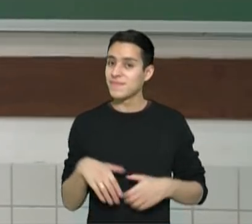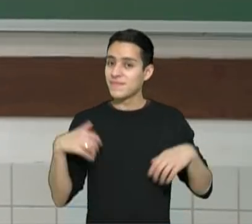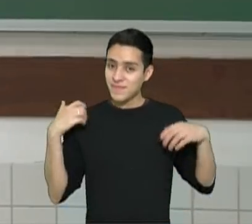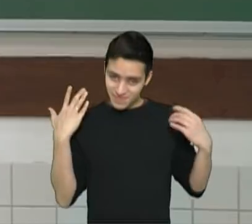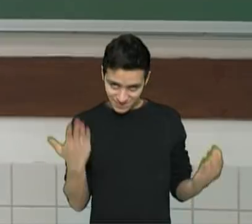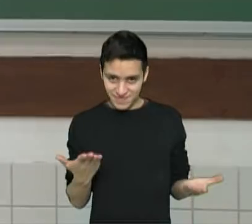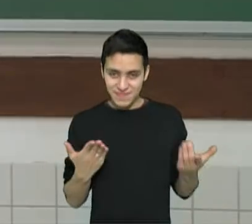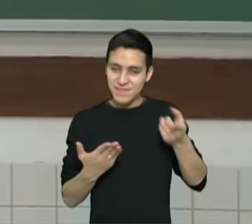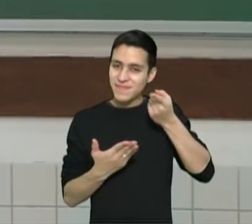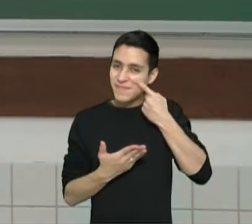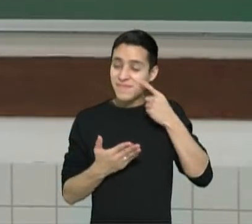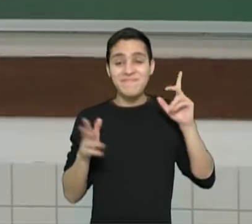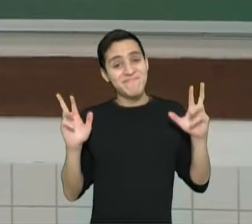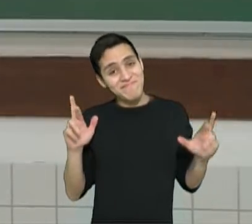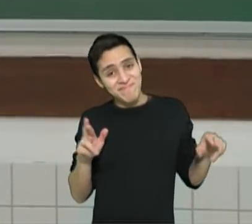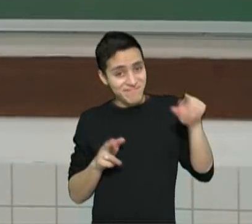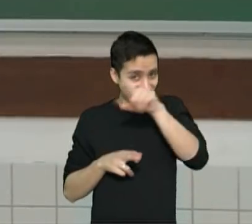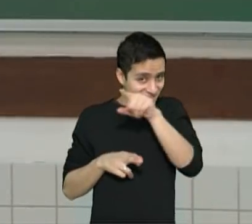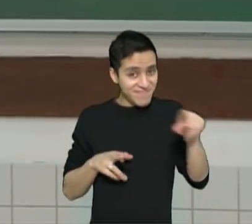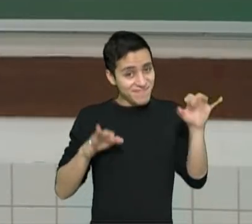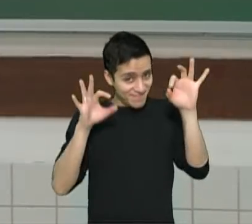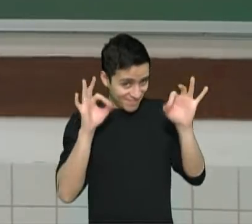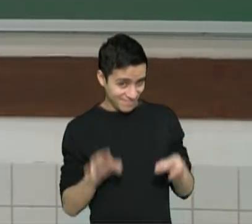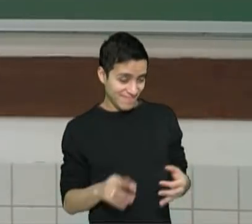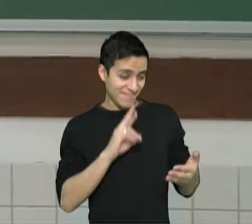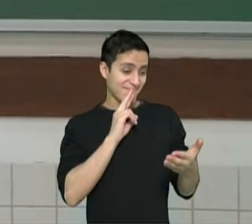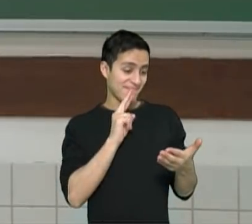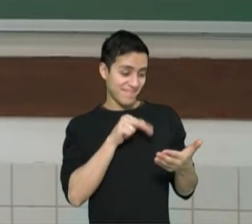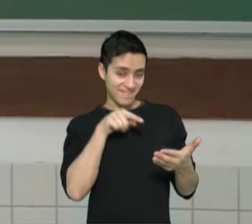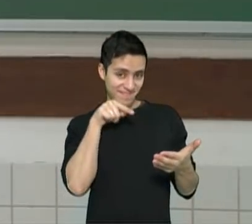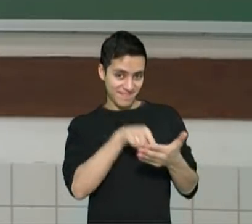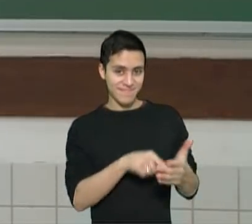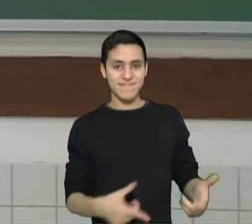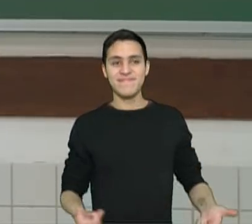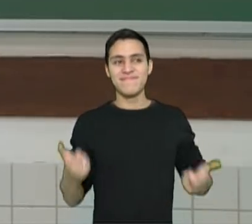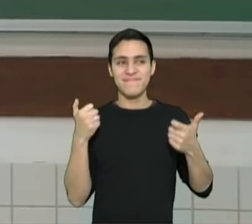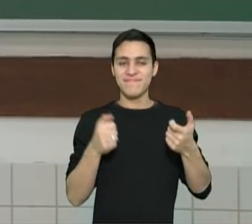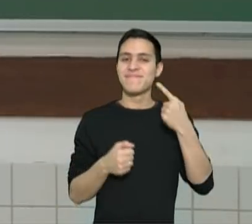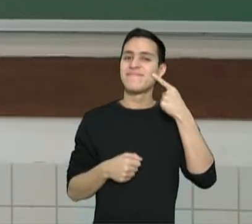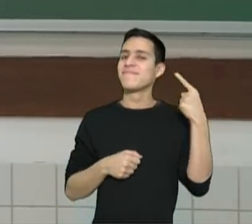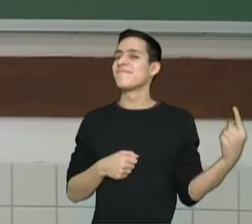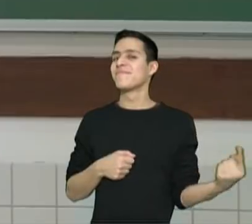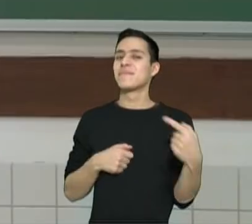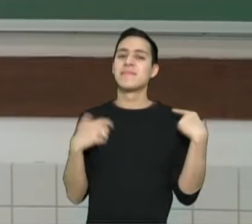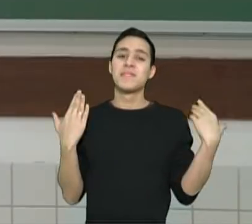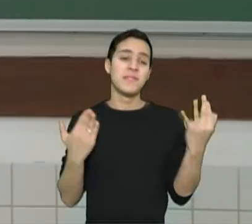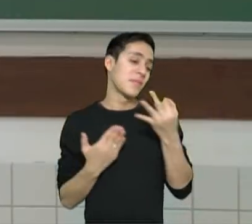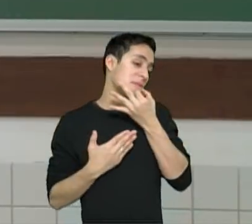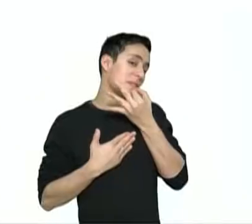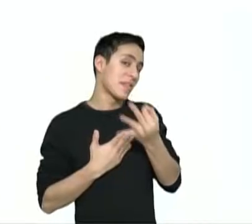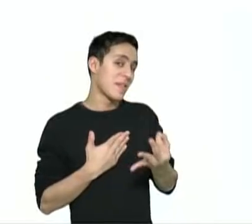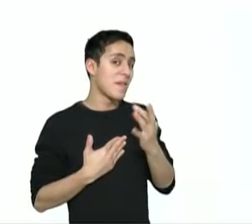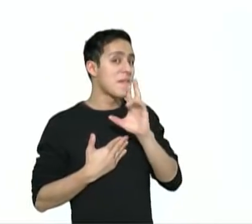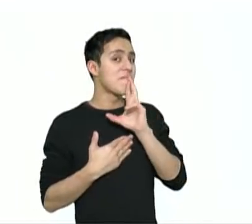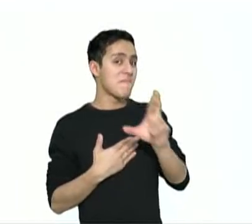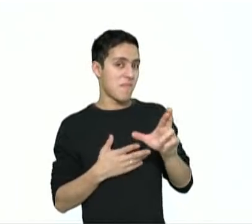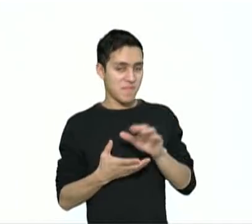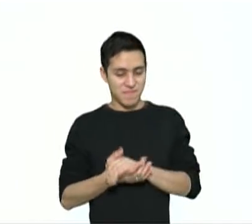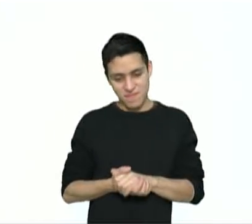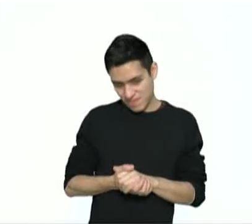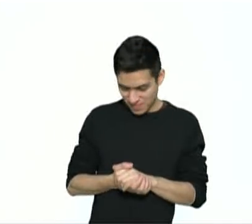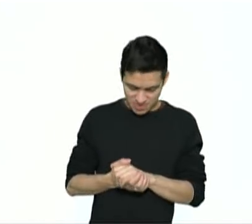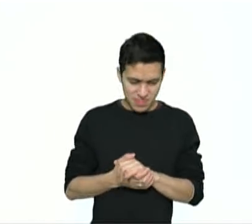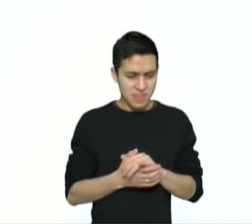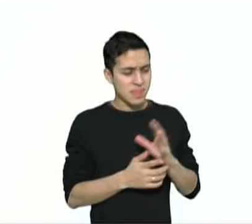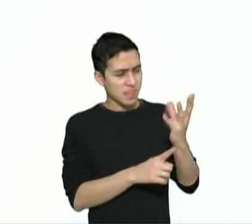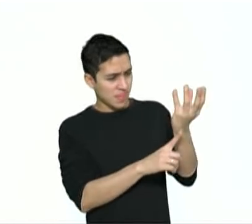Então, vamos lá. Espero que vocês tenham caprichado nessa resposta aí, hein? Então, vamos ver aqui a sugestão de resposta. A obra traz o cotidiano